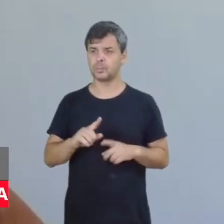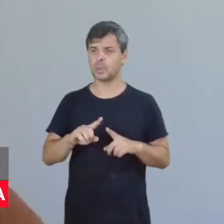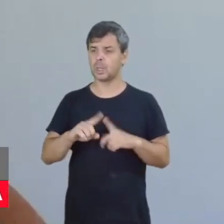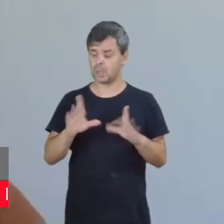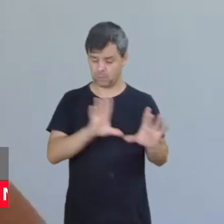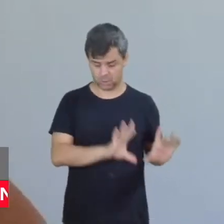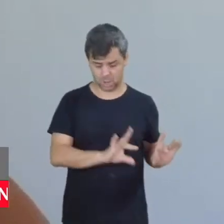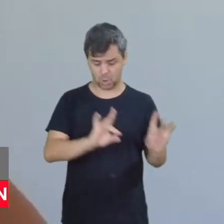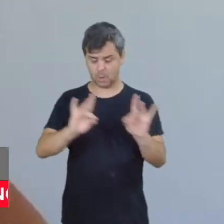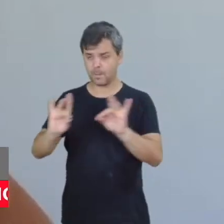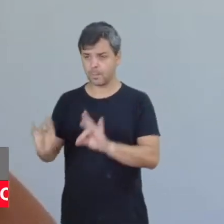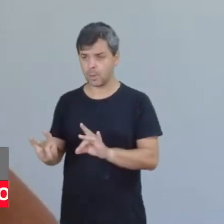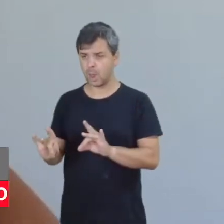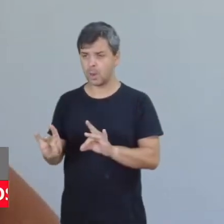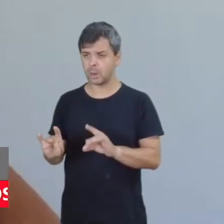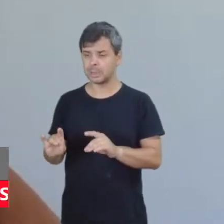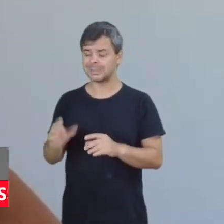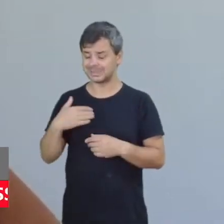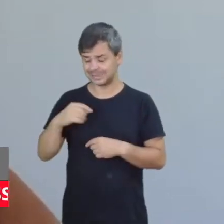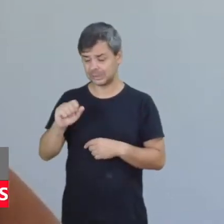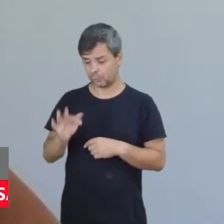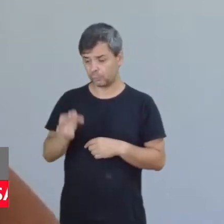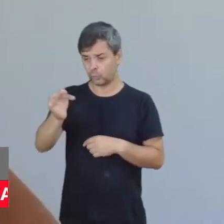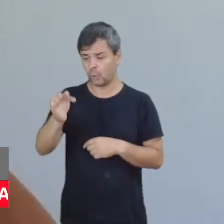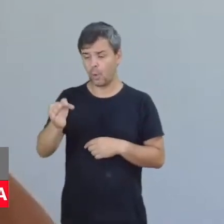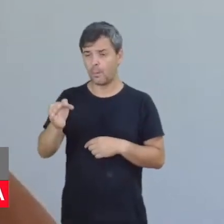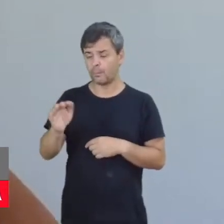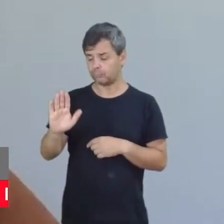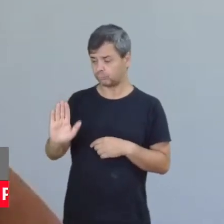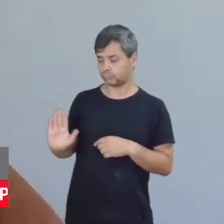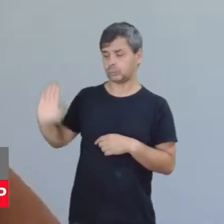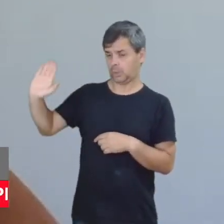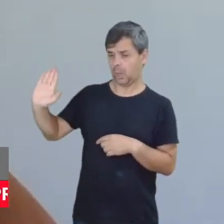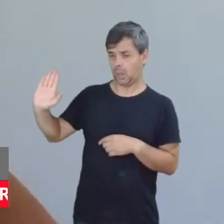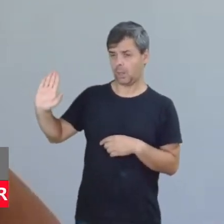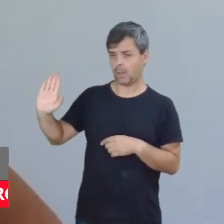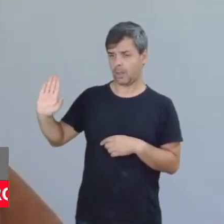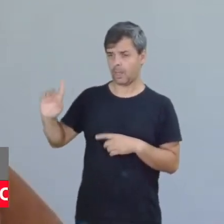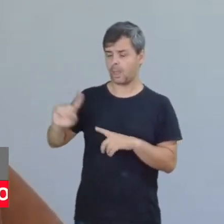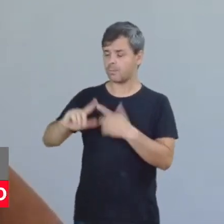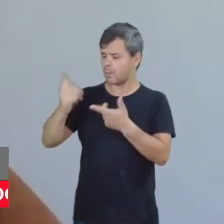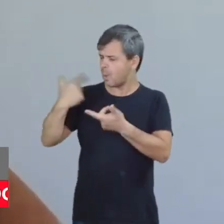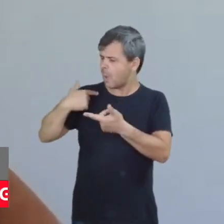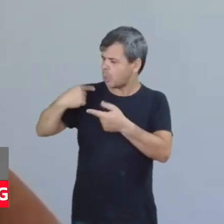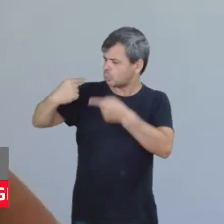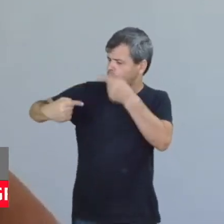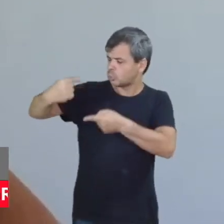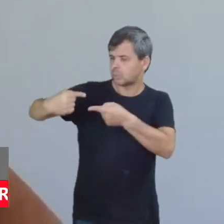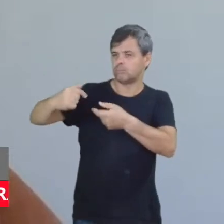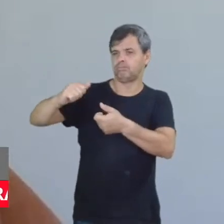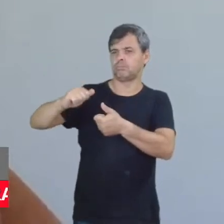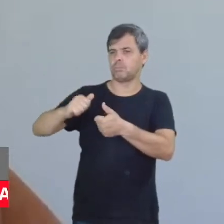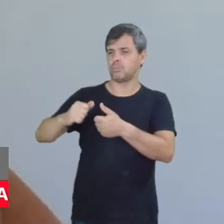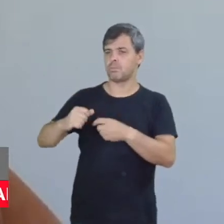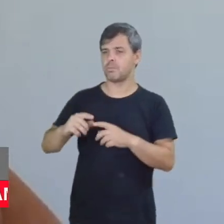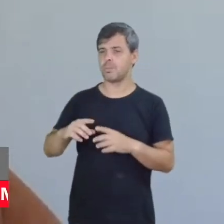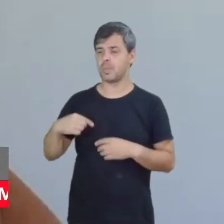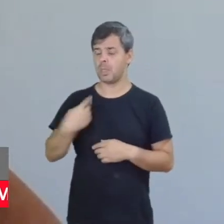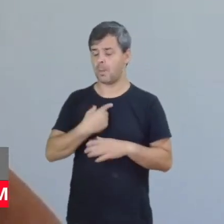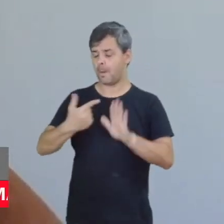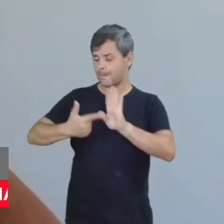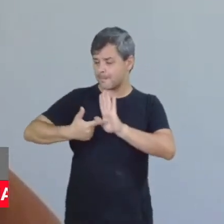nos acompanhando, que serão pré-candidatos, é que a gente possa qualificar o debate político, que a gente